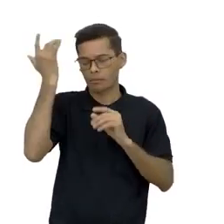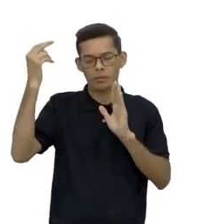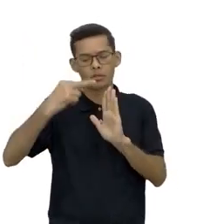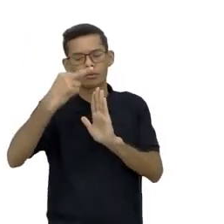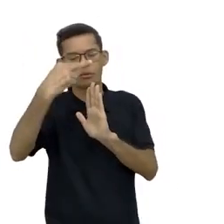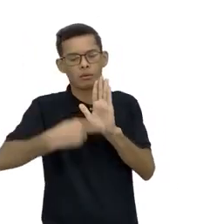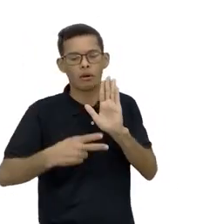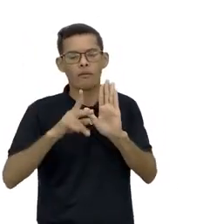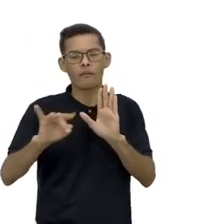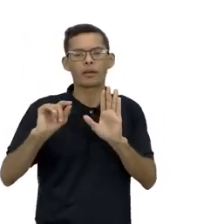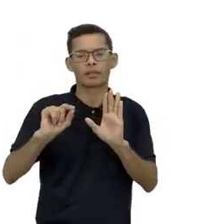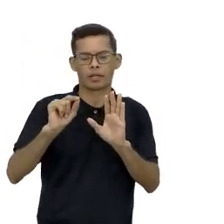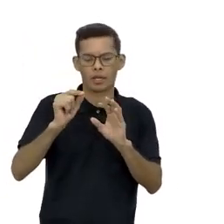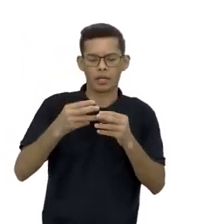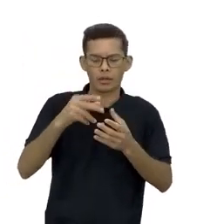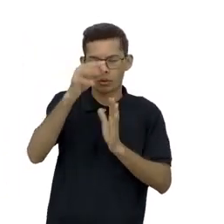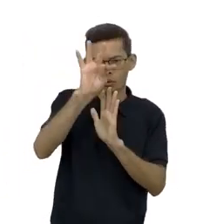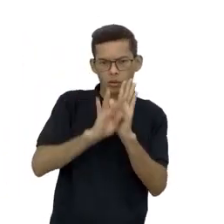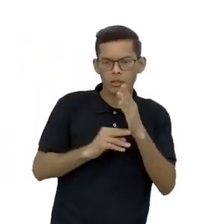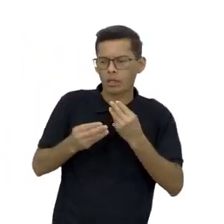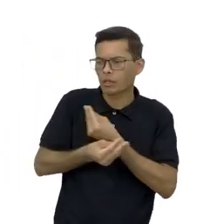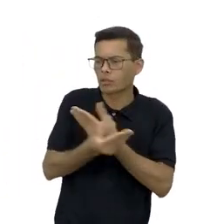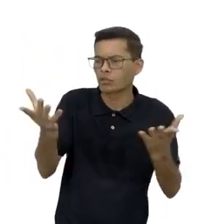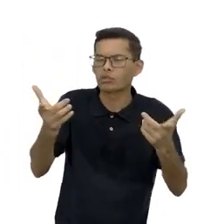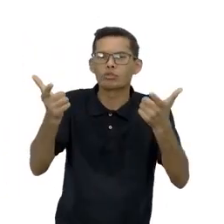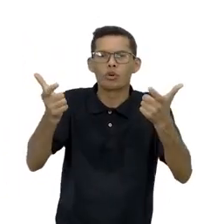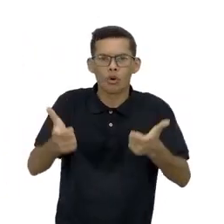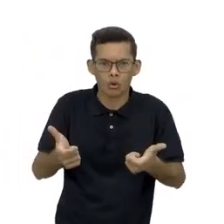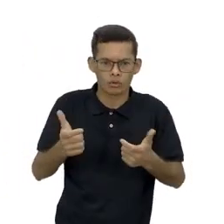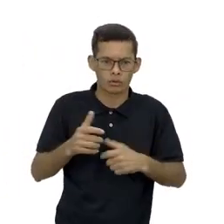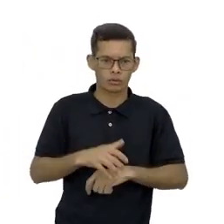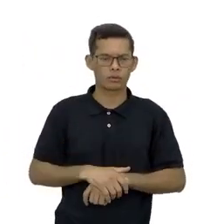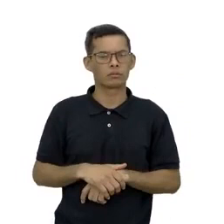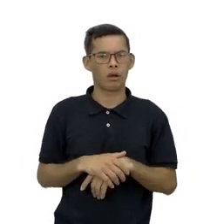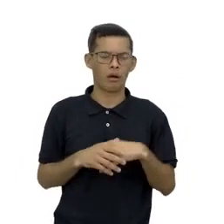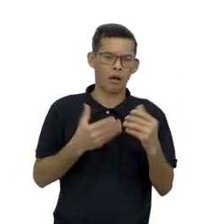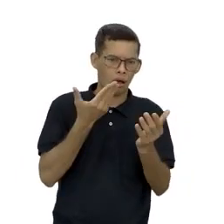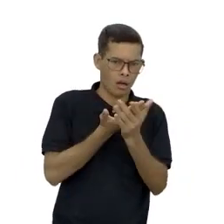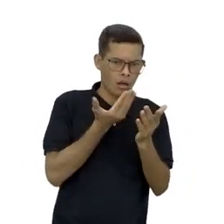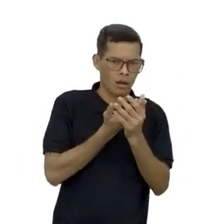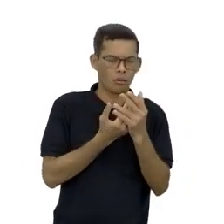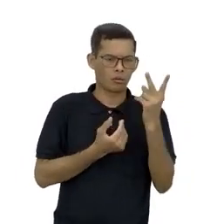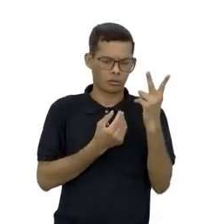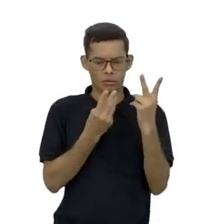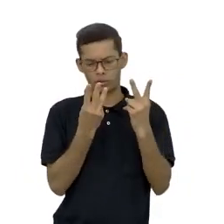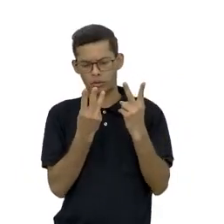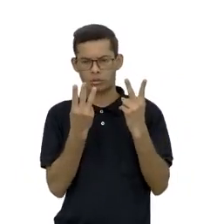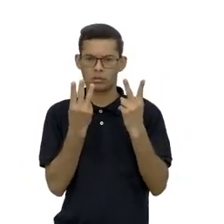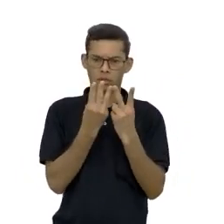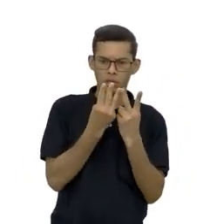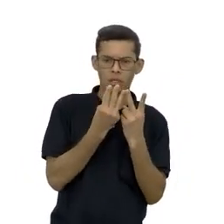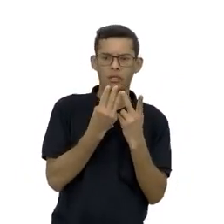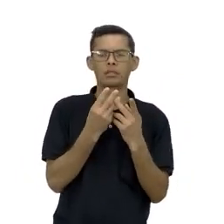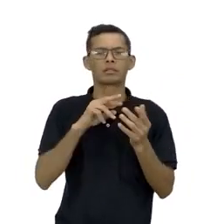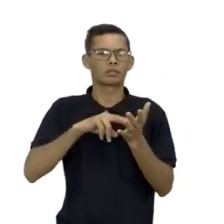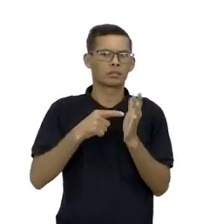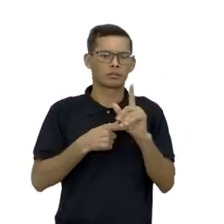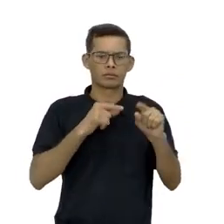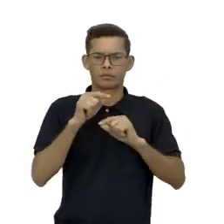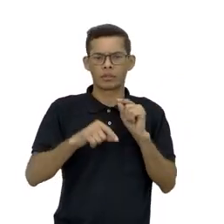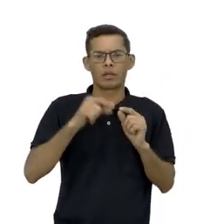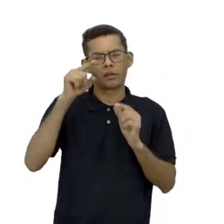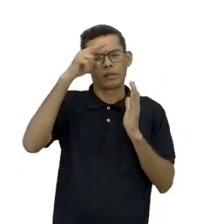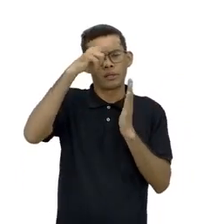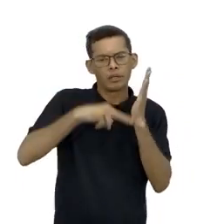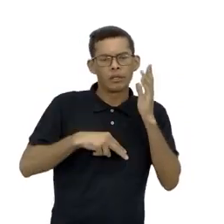onde circulará, com qual objetivo. A aula 2 e a aula 3 propõe-se a leitura de uma reportagem sobre uma